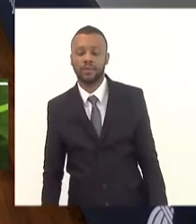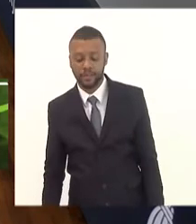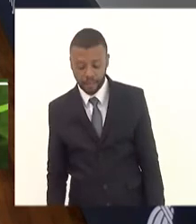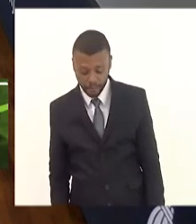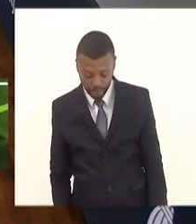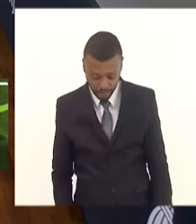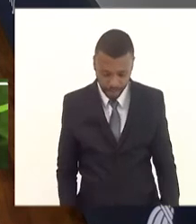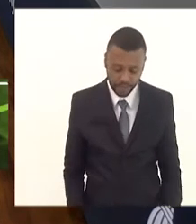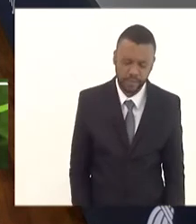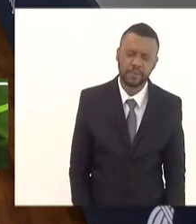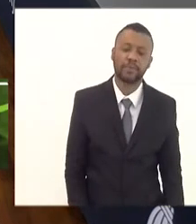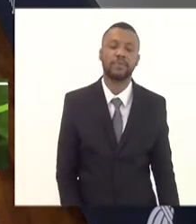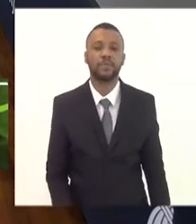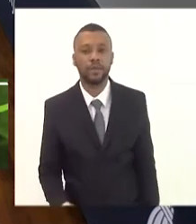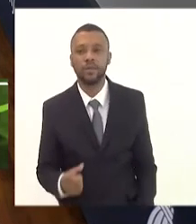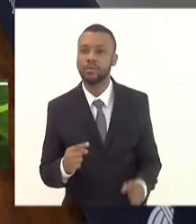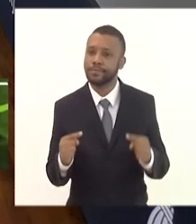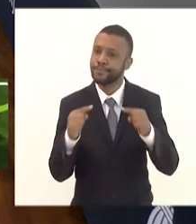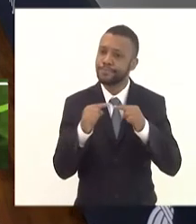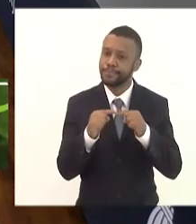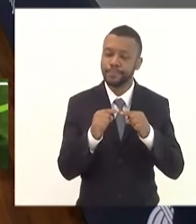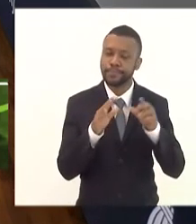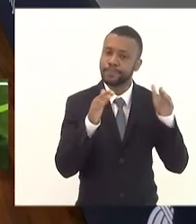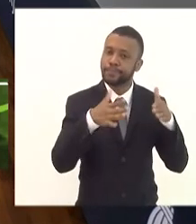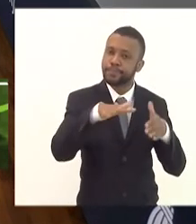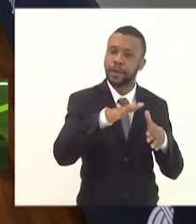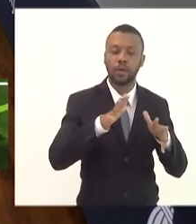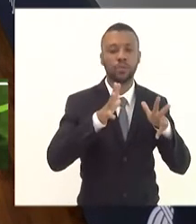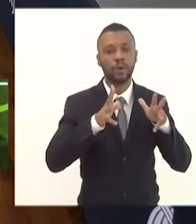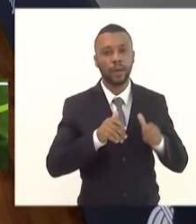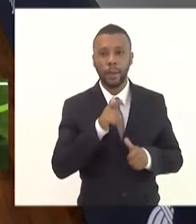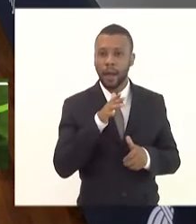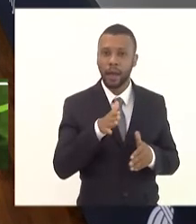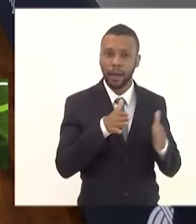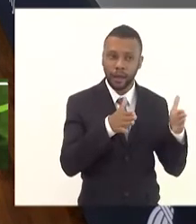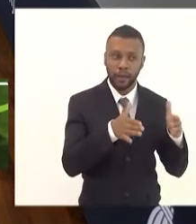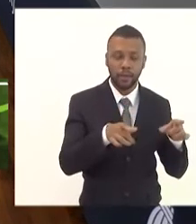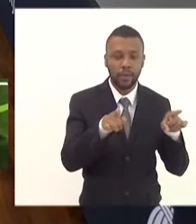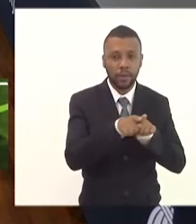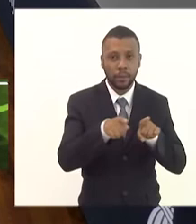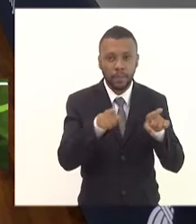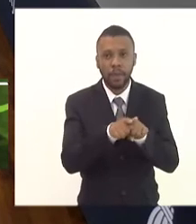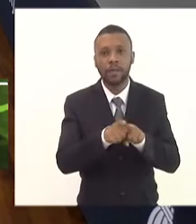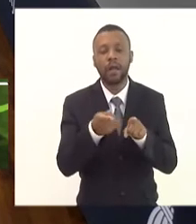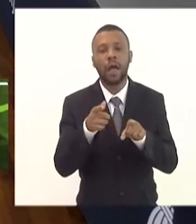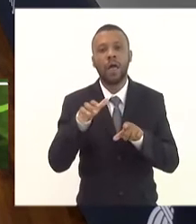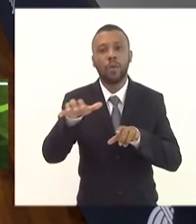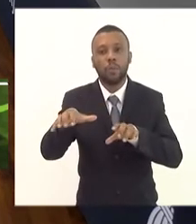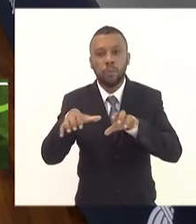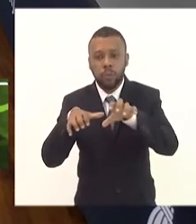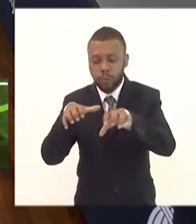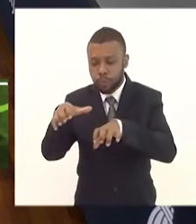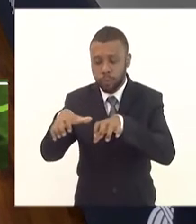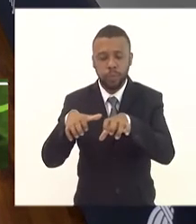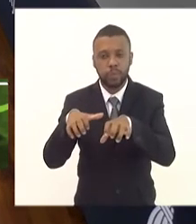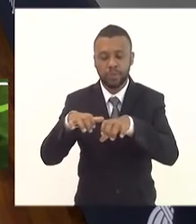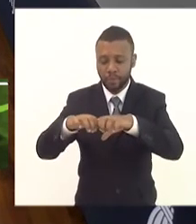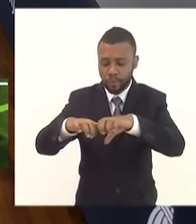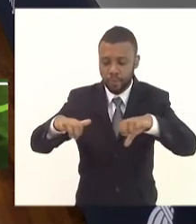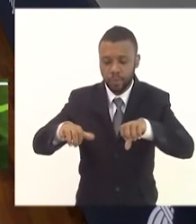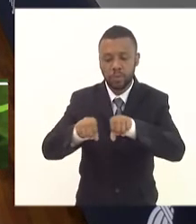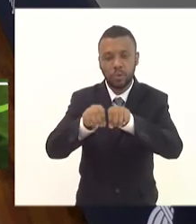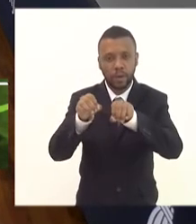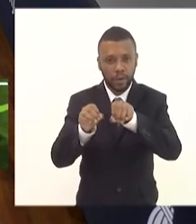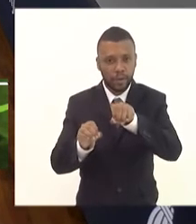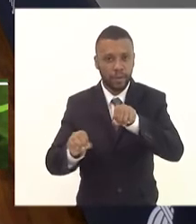Isso vale tanto para a questão dos limpa-rios quanto para a questão da escavação da canalização. É, pode passar. Eu não